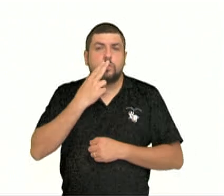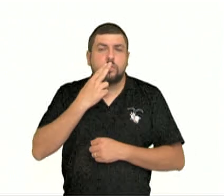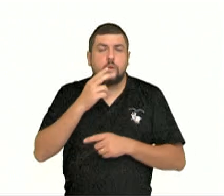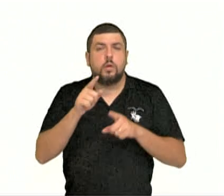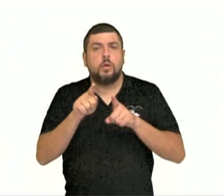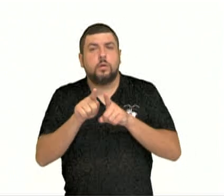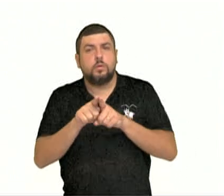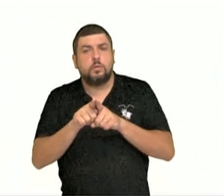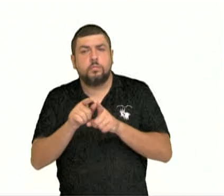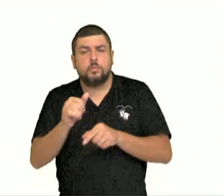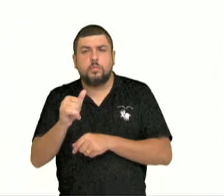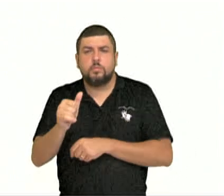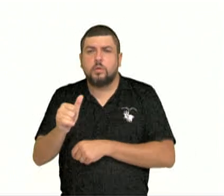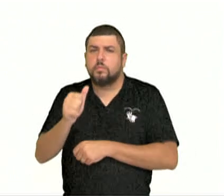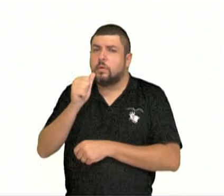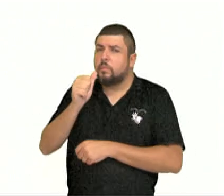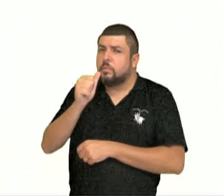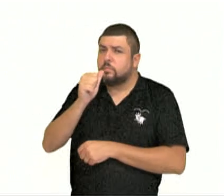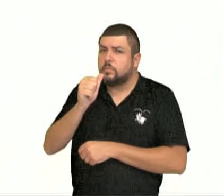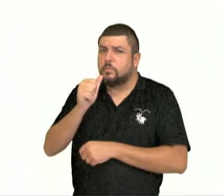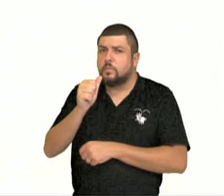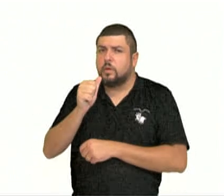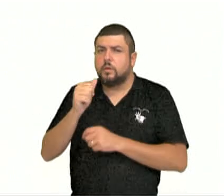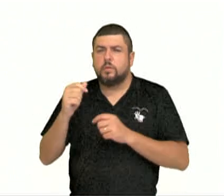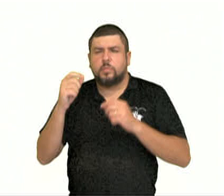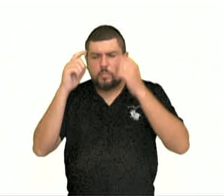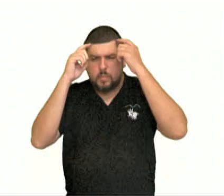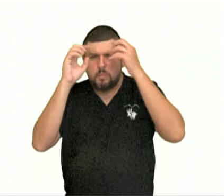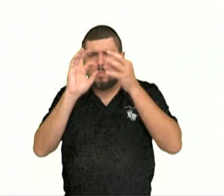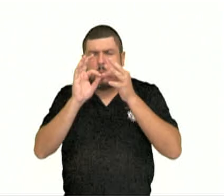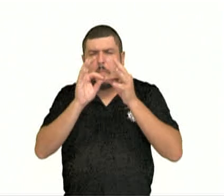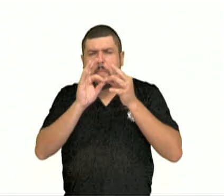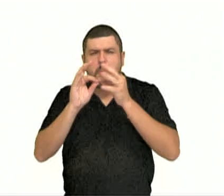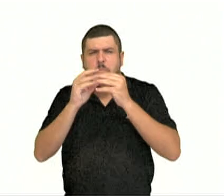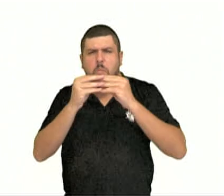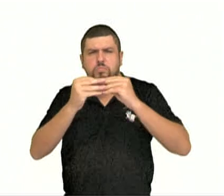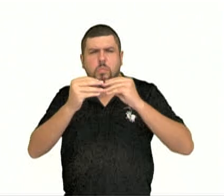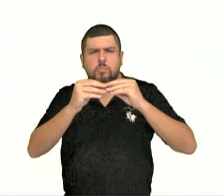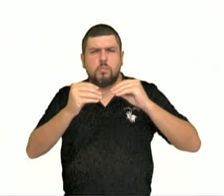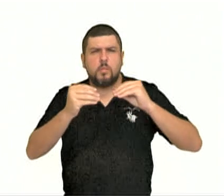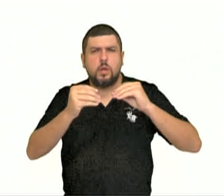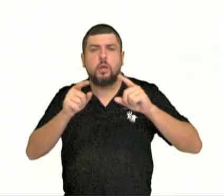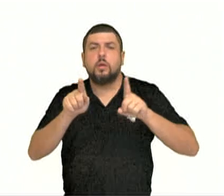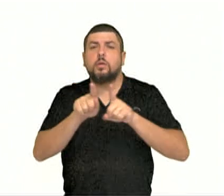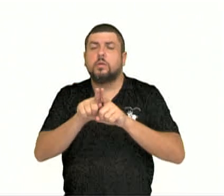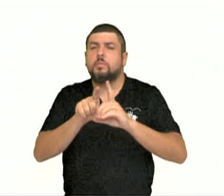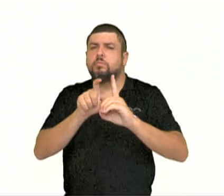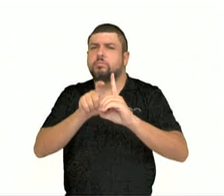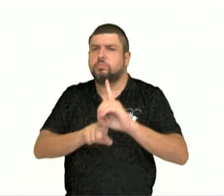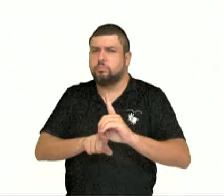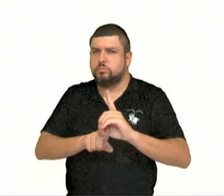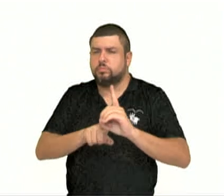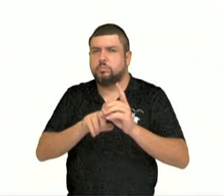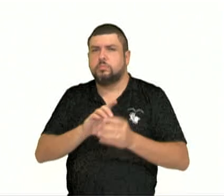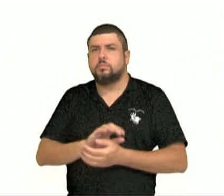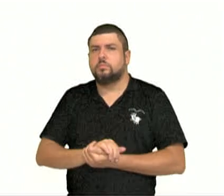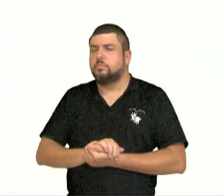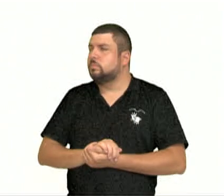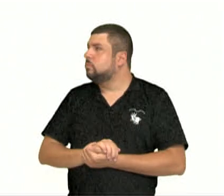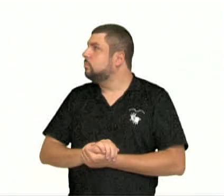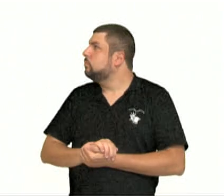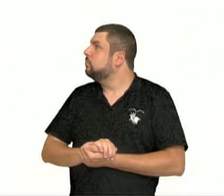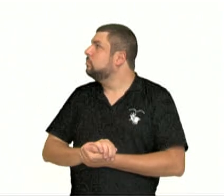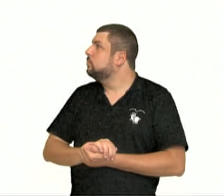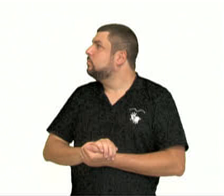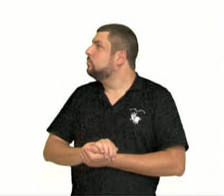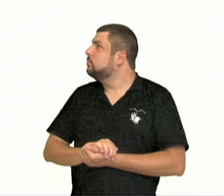álcool queimam neurônios, causam dependência também. Además, além disso, ressecam a